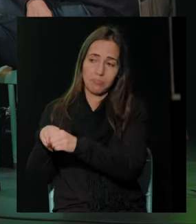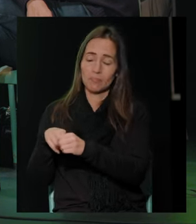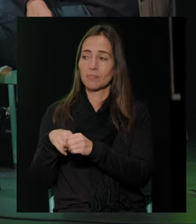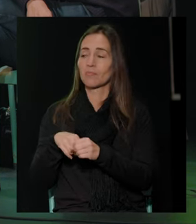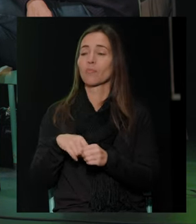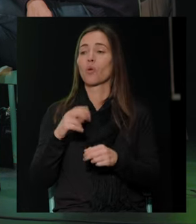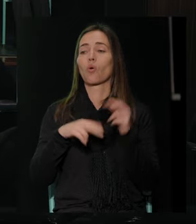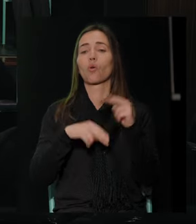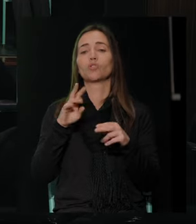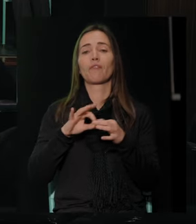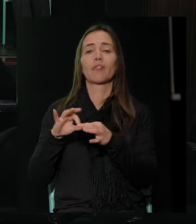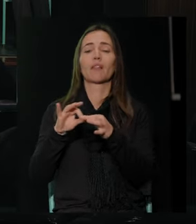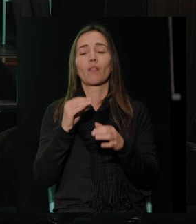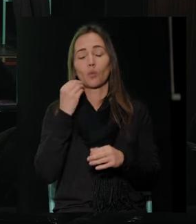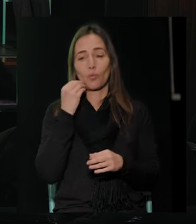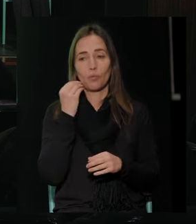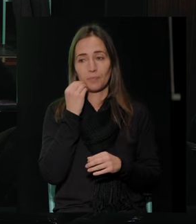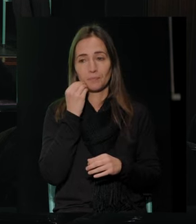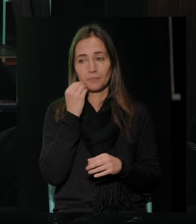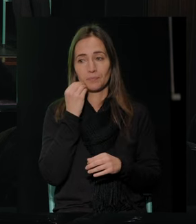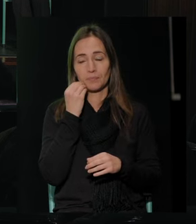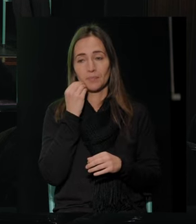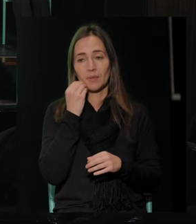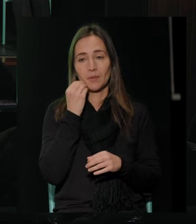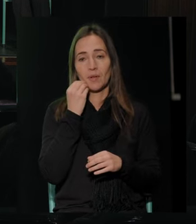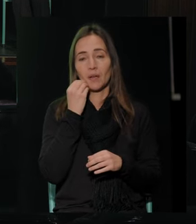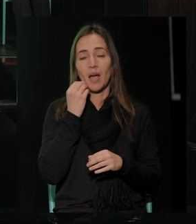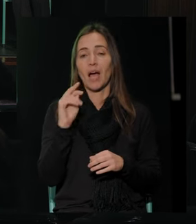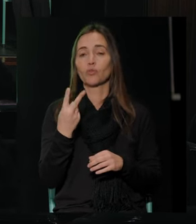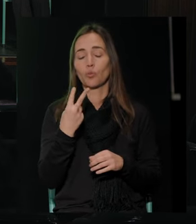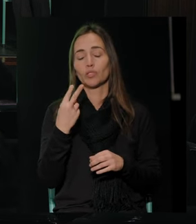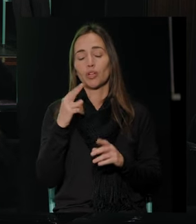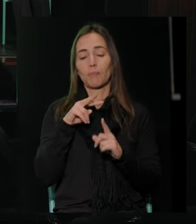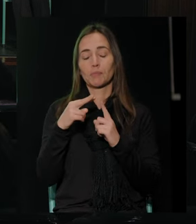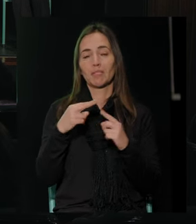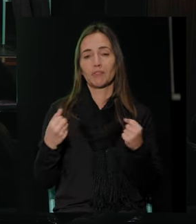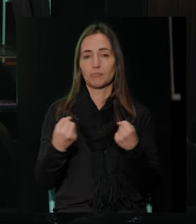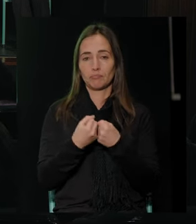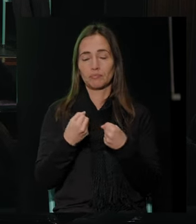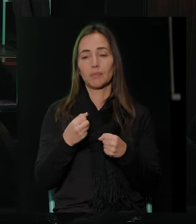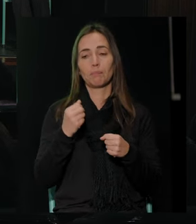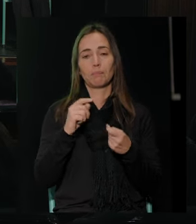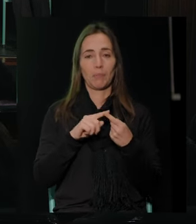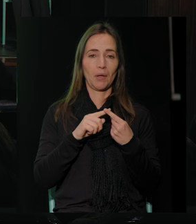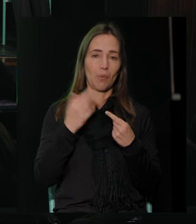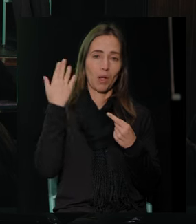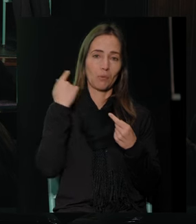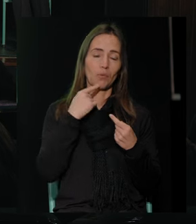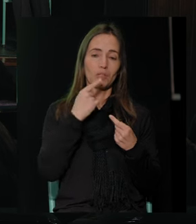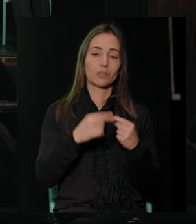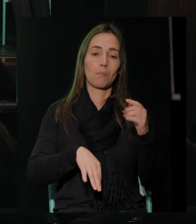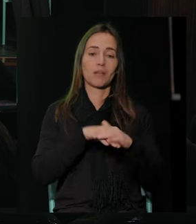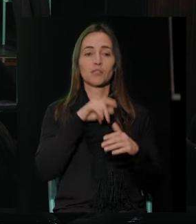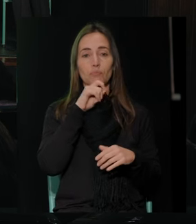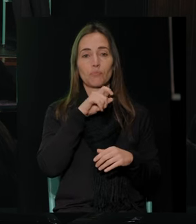Como é que se constrói a fraternidade? Bem, há aqui duas visões em conflito, não é? Primeiro é aquela que eu dizia há pouco, de limitar tanto quanto